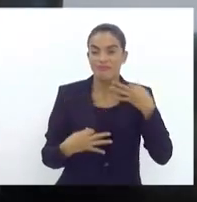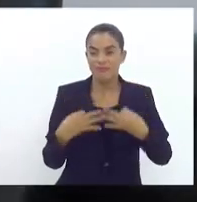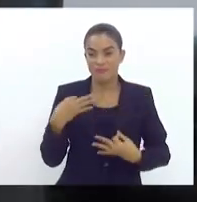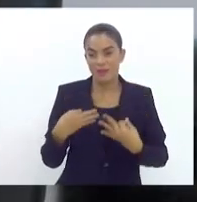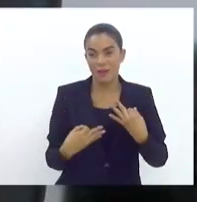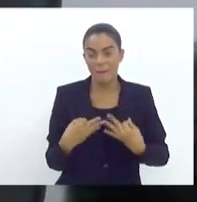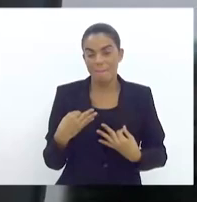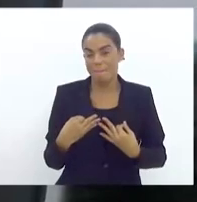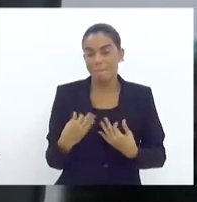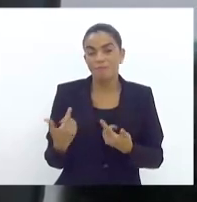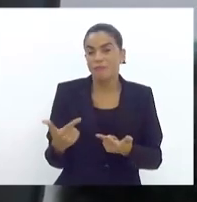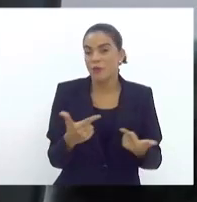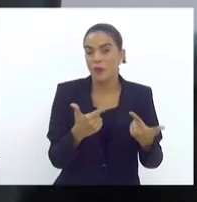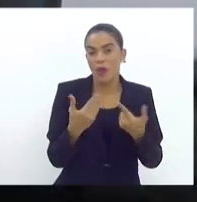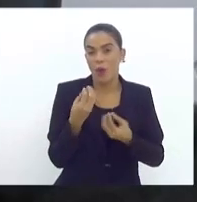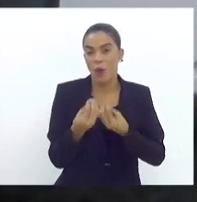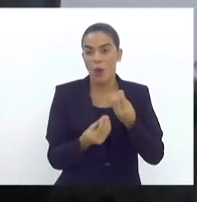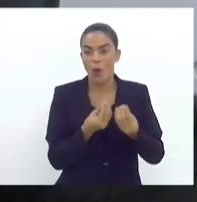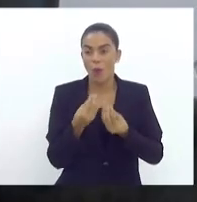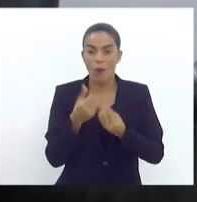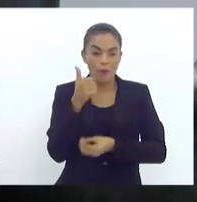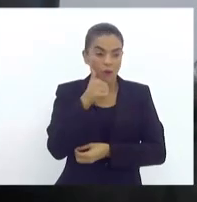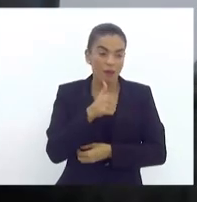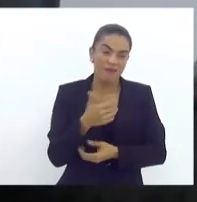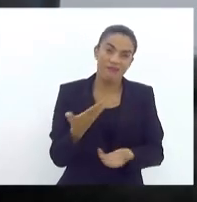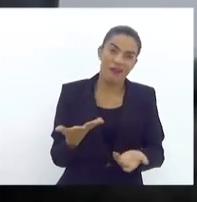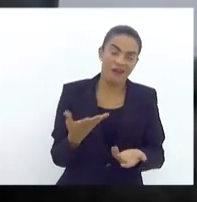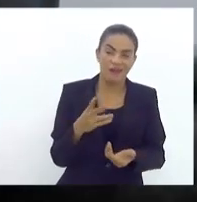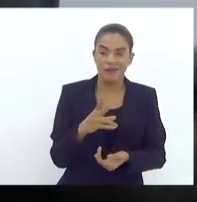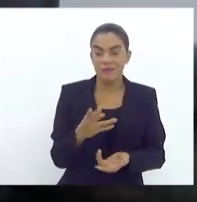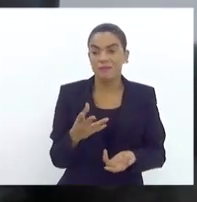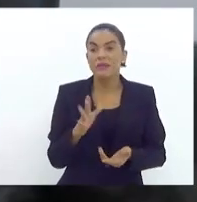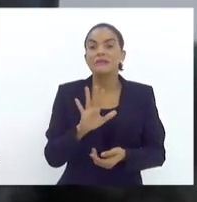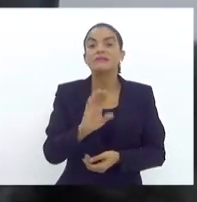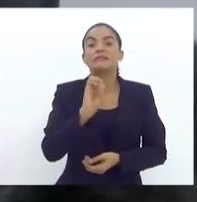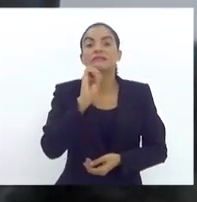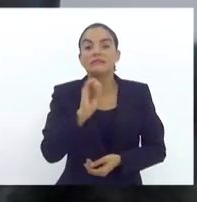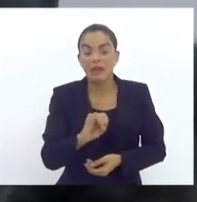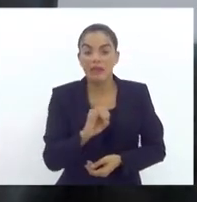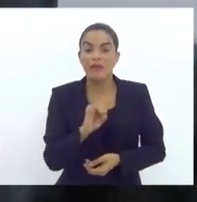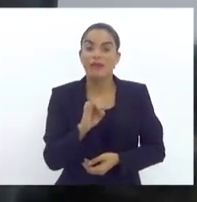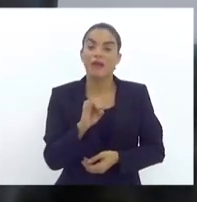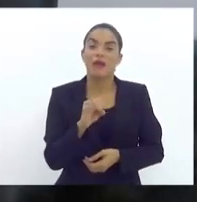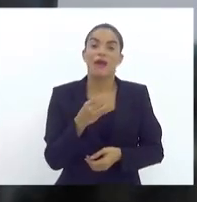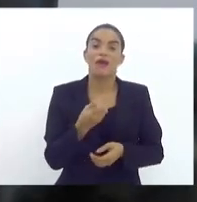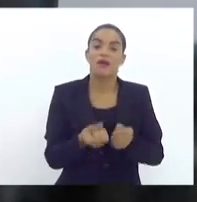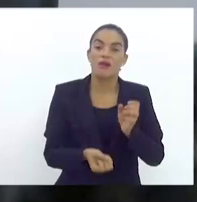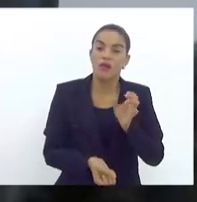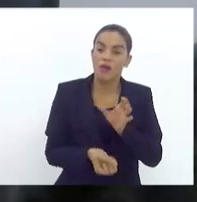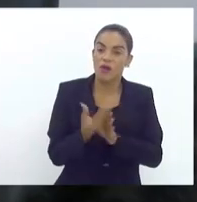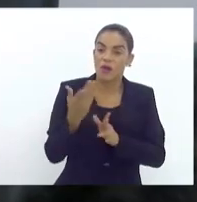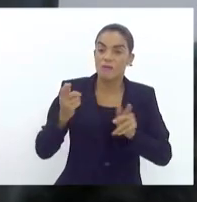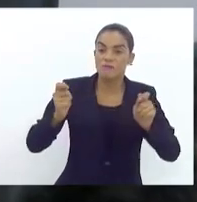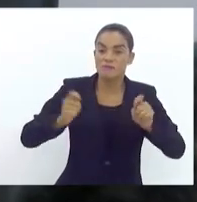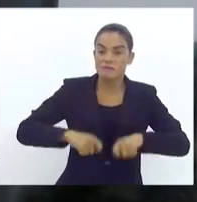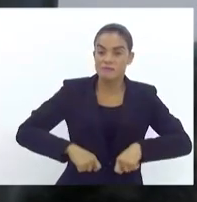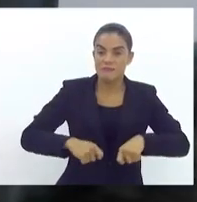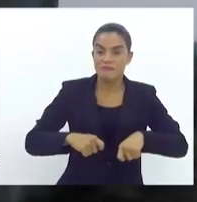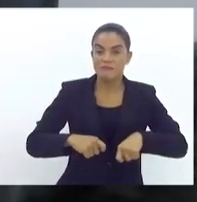não há como a gente pensar que uma mulher vai fazer isso mas se a gente constrói um caminho de